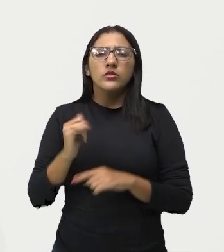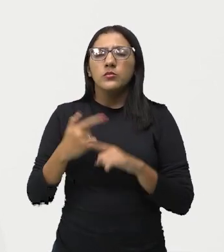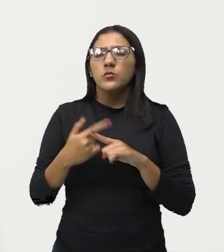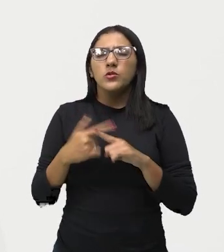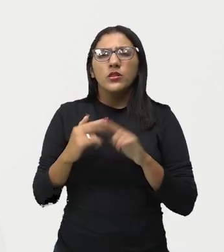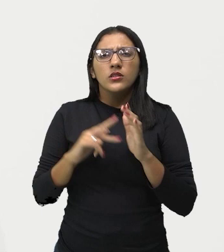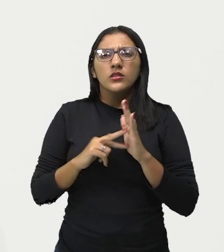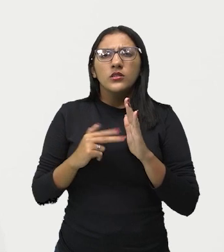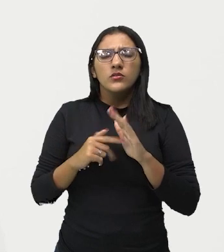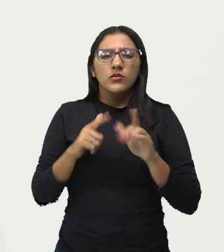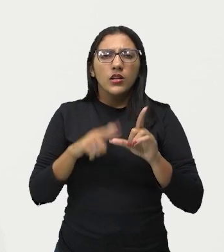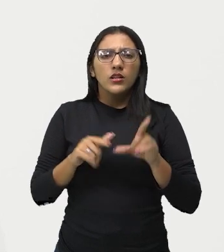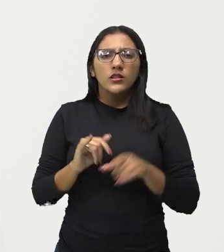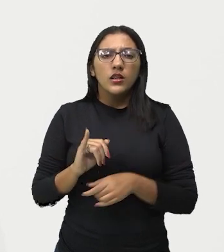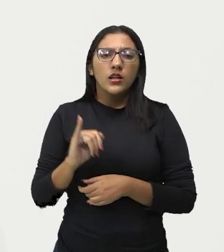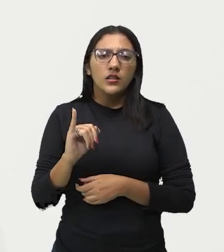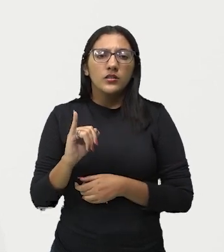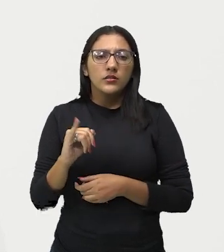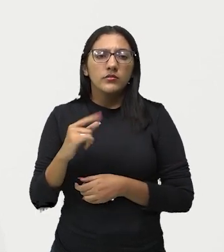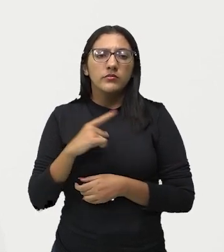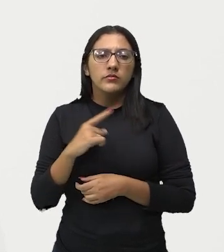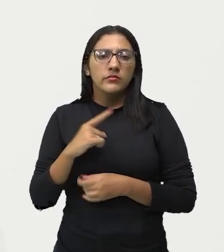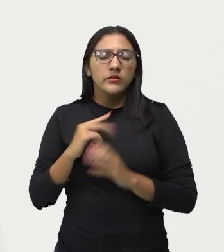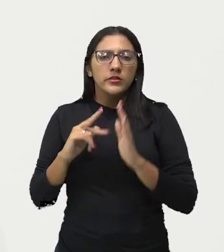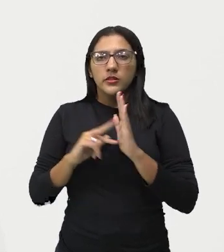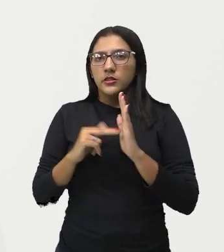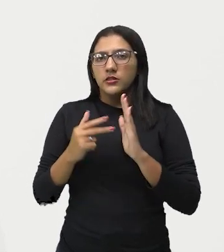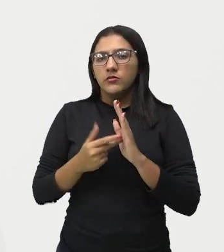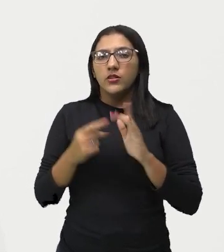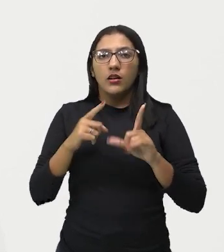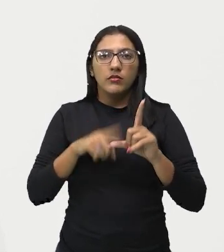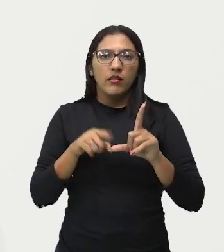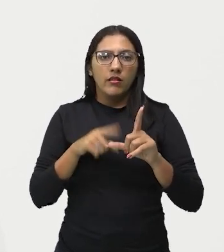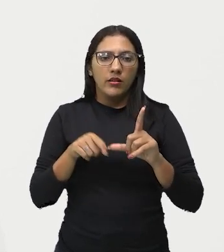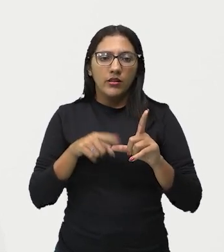Porque a gente representa, né, a taxa,